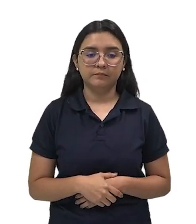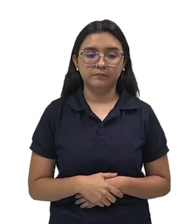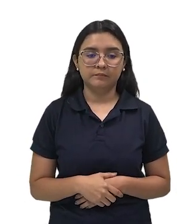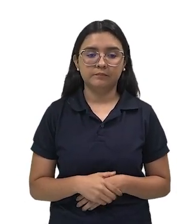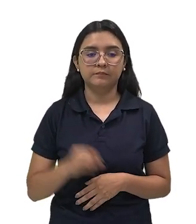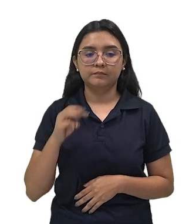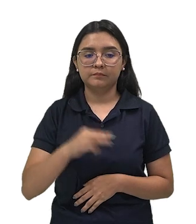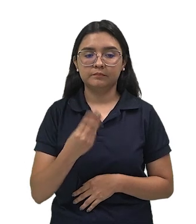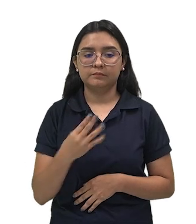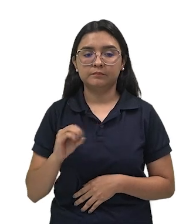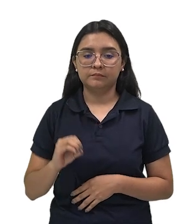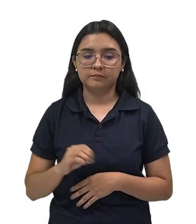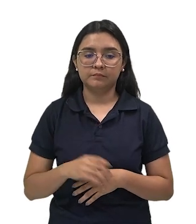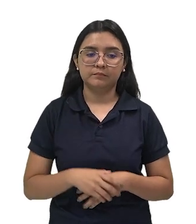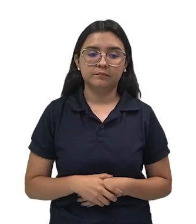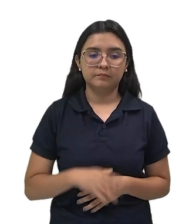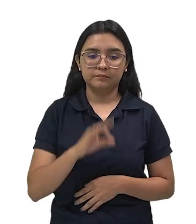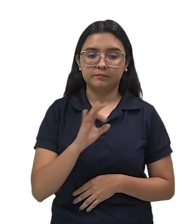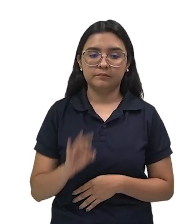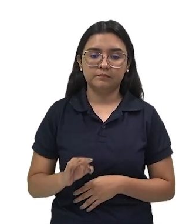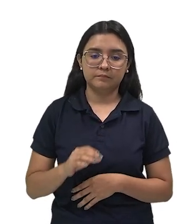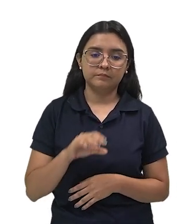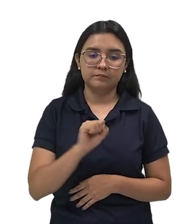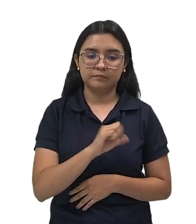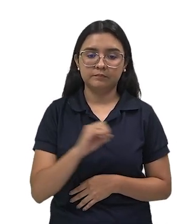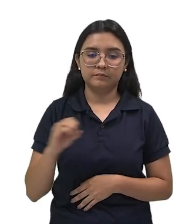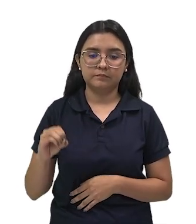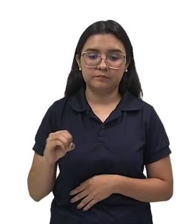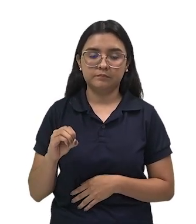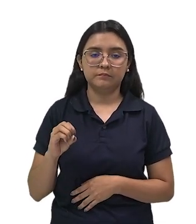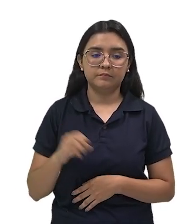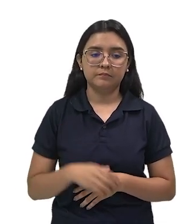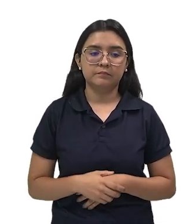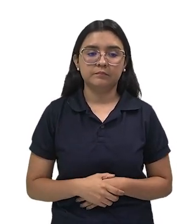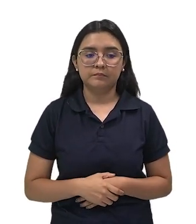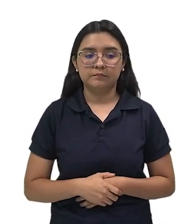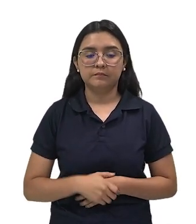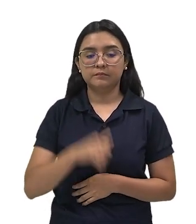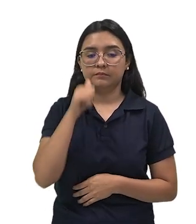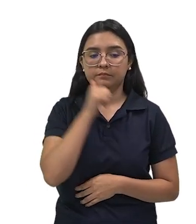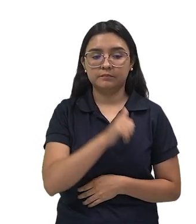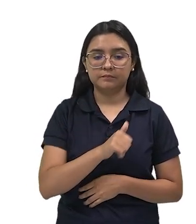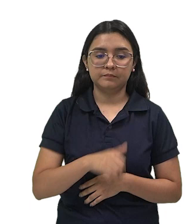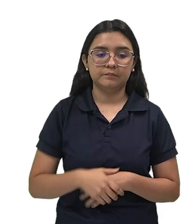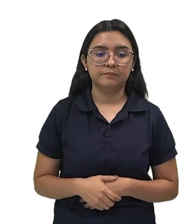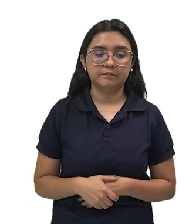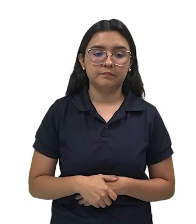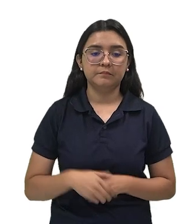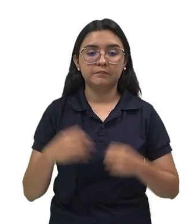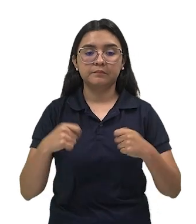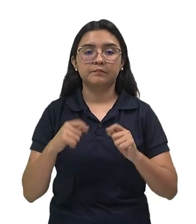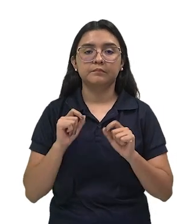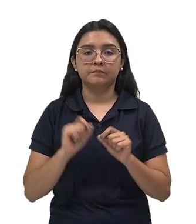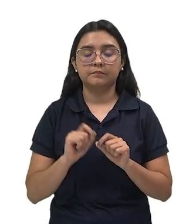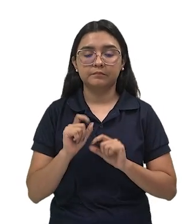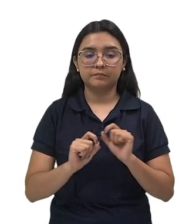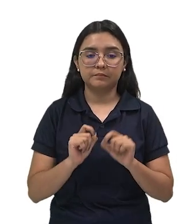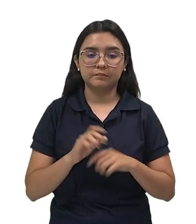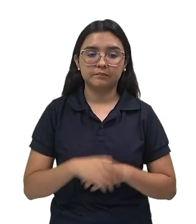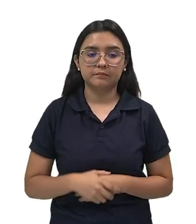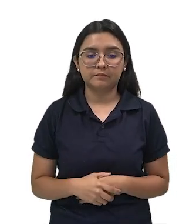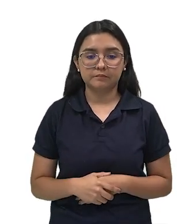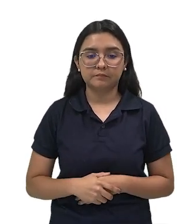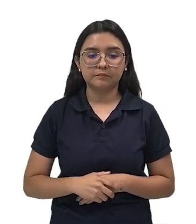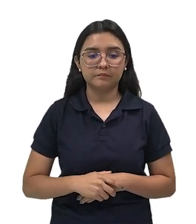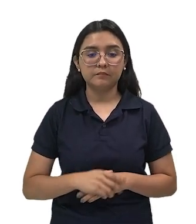800 são homens do sexo masculino. Do sexo feminino, precisamos fazer né?